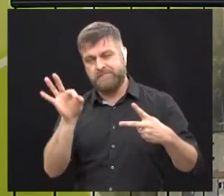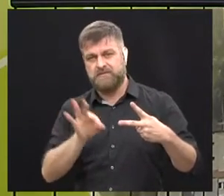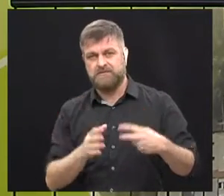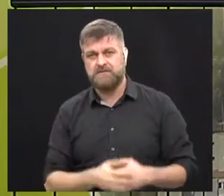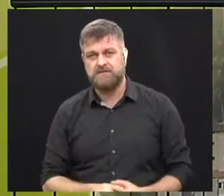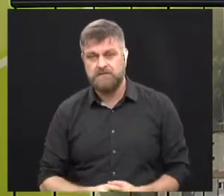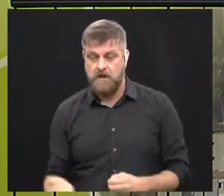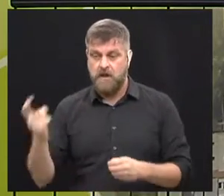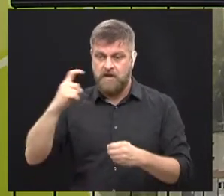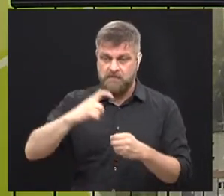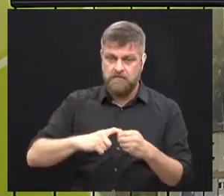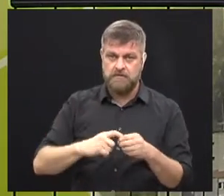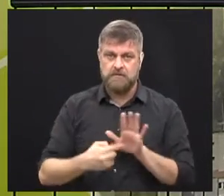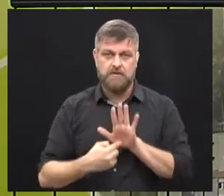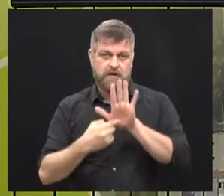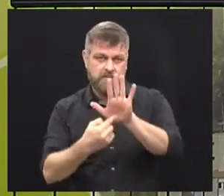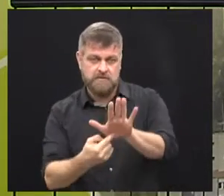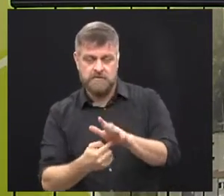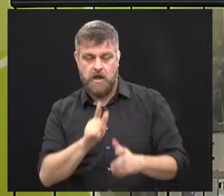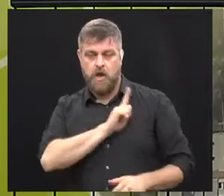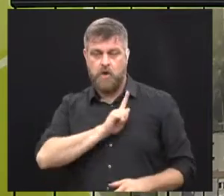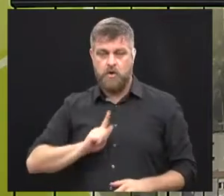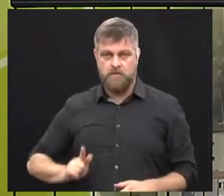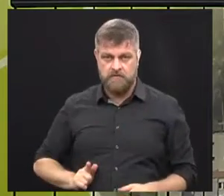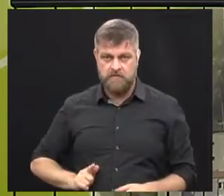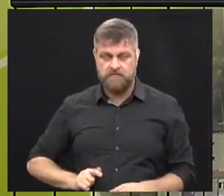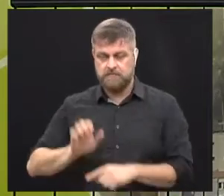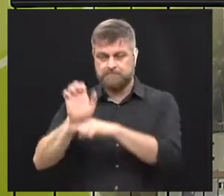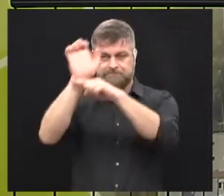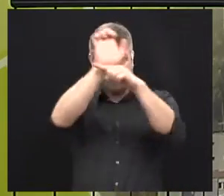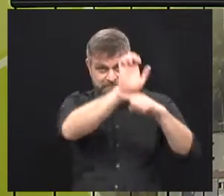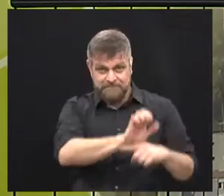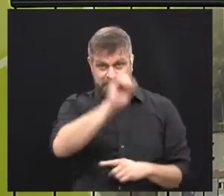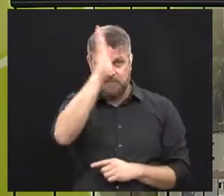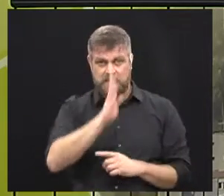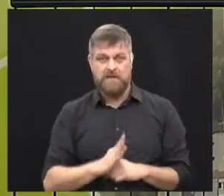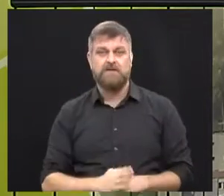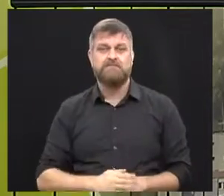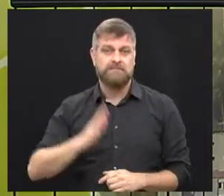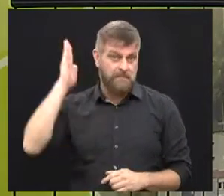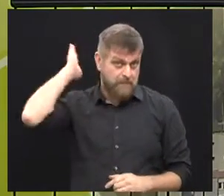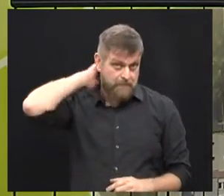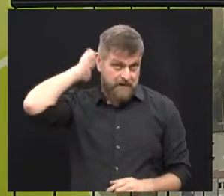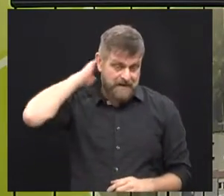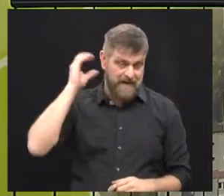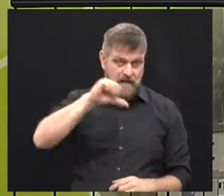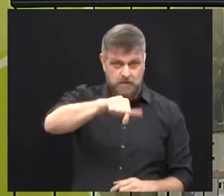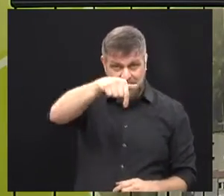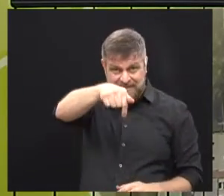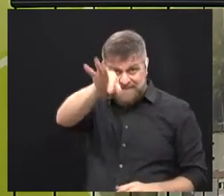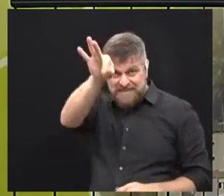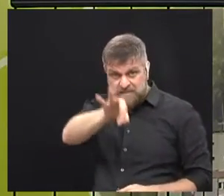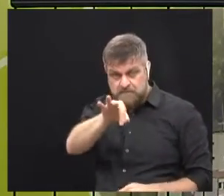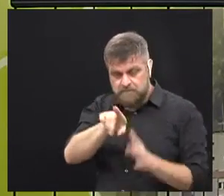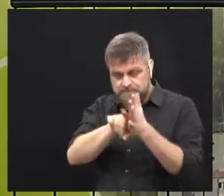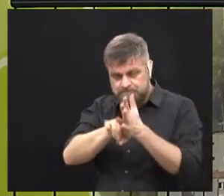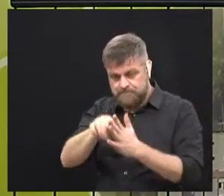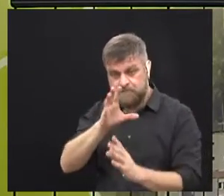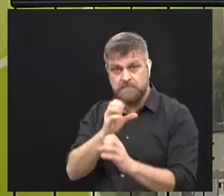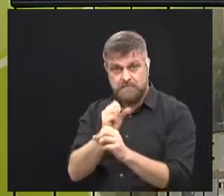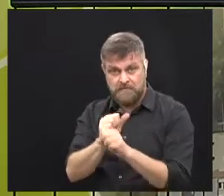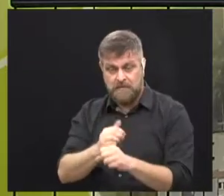votos. Voltando então aqui ao governo dos estados brasileiros, no Pará, 97% das urnas